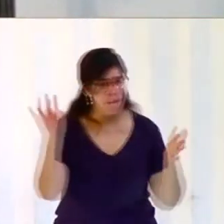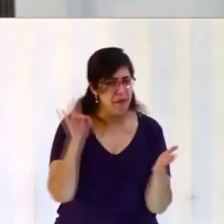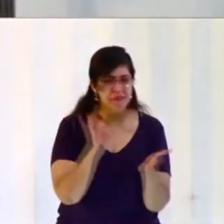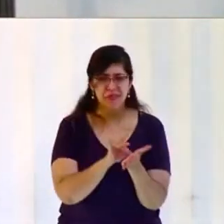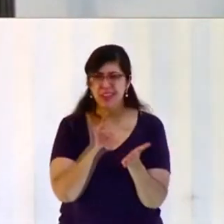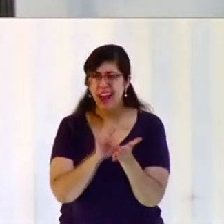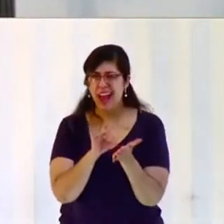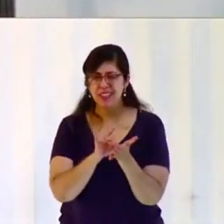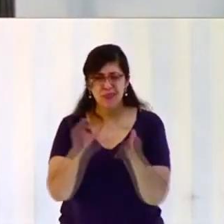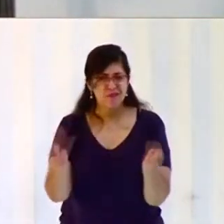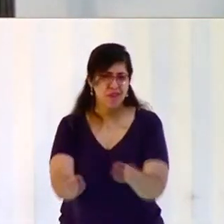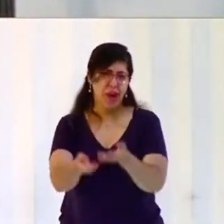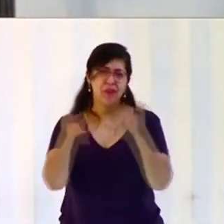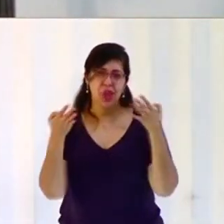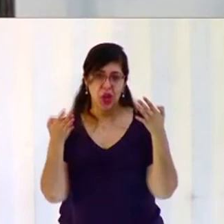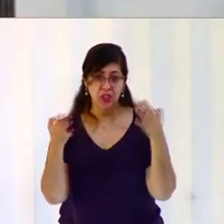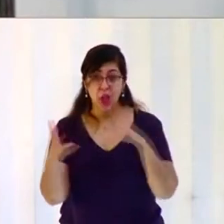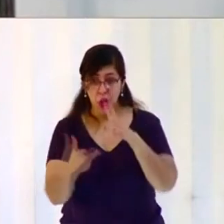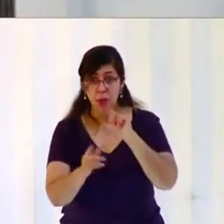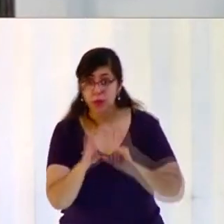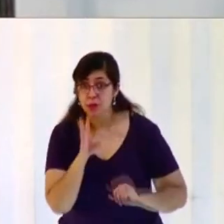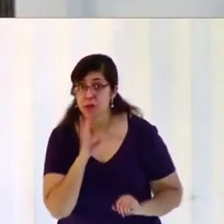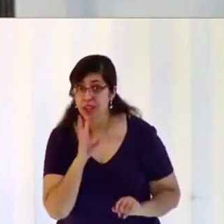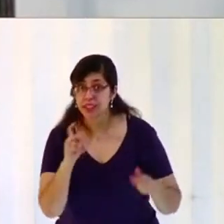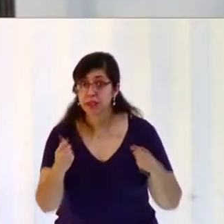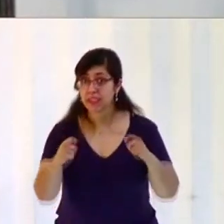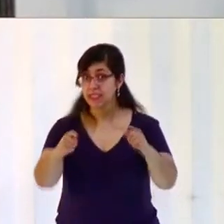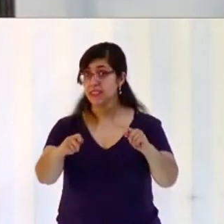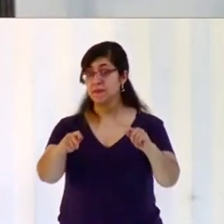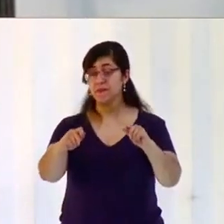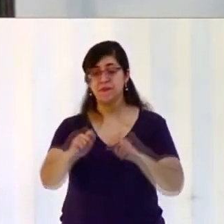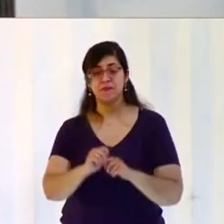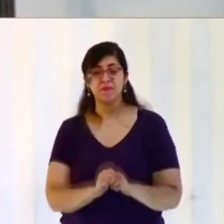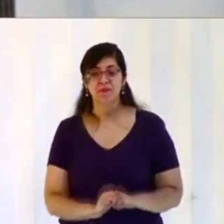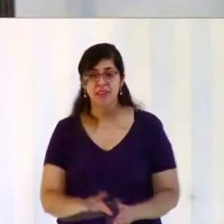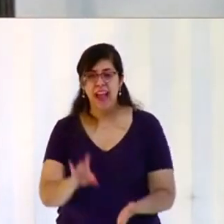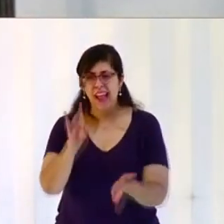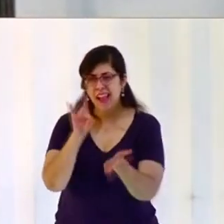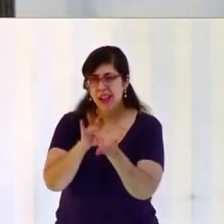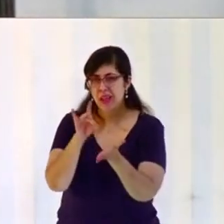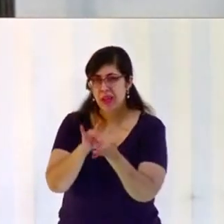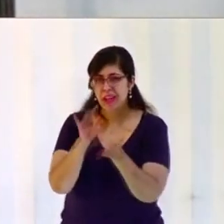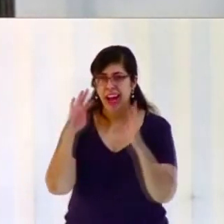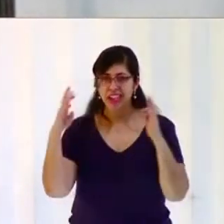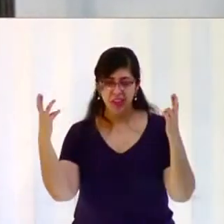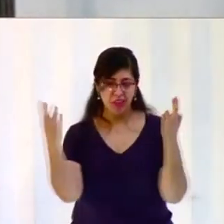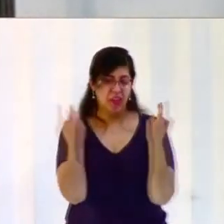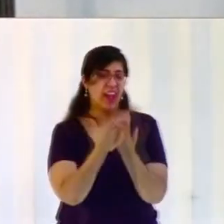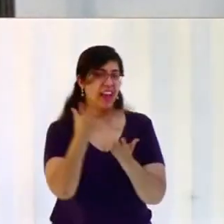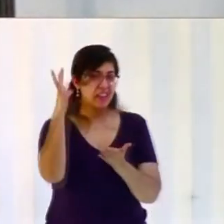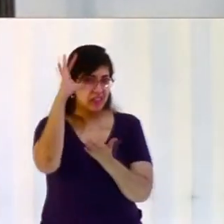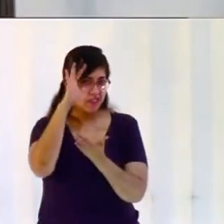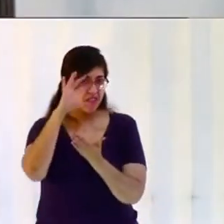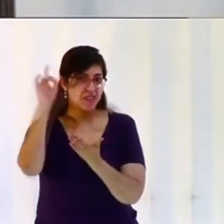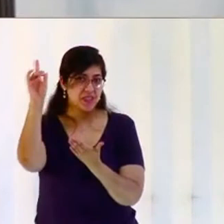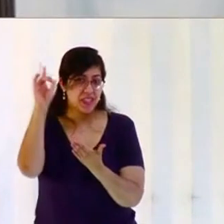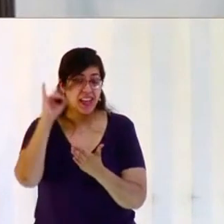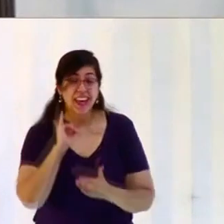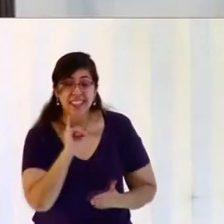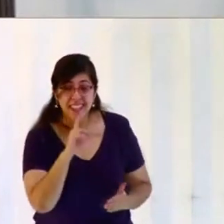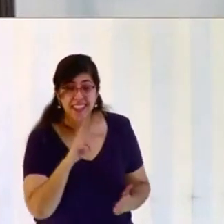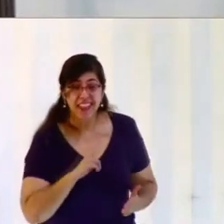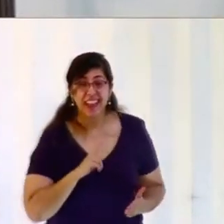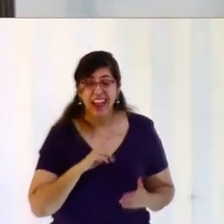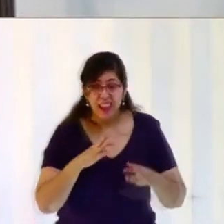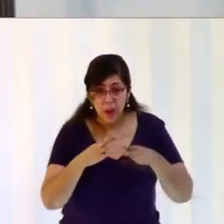precisa conhecer. E este mundo e esta verdade chama-se o reino de Deus. Se tem uma coisa que o